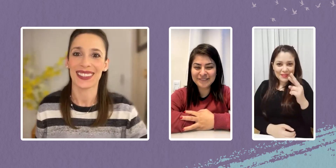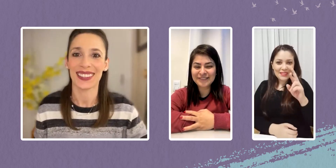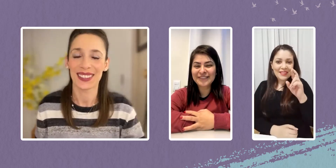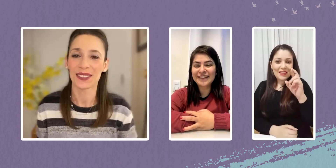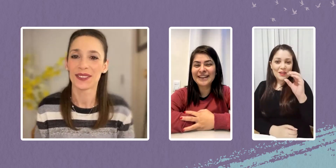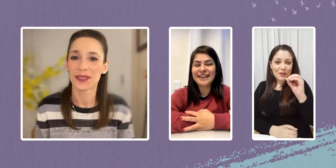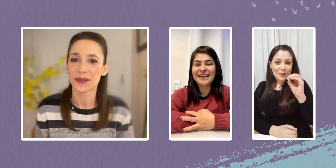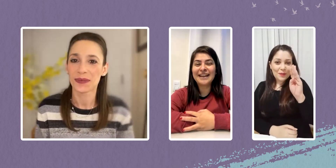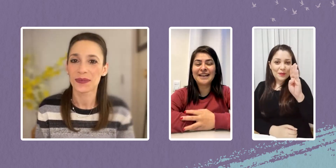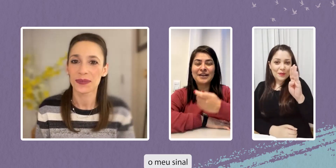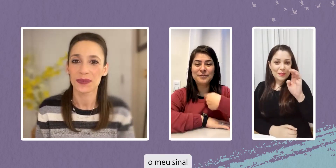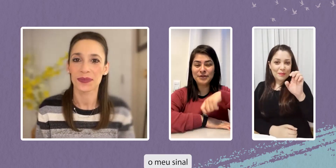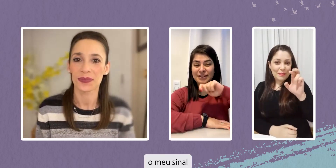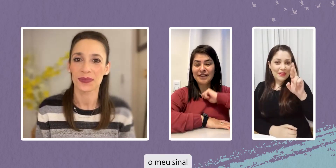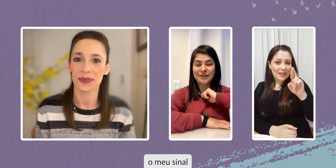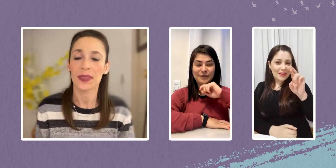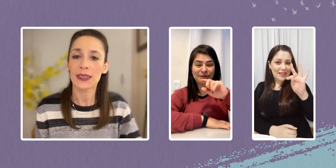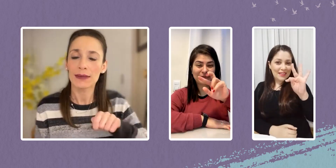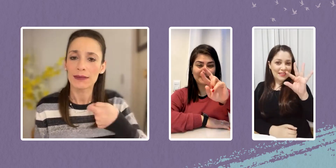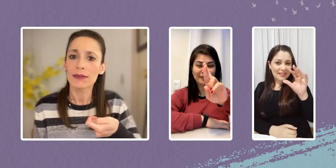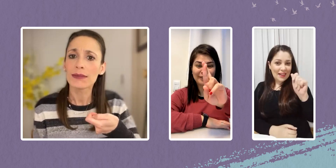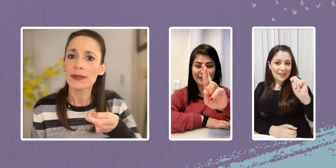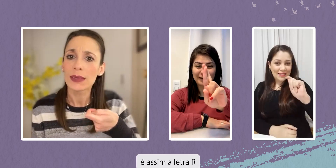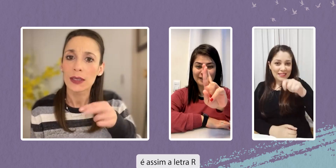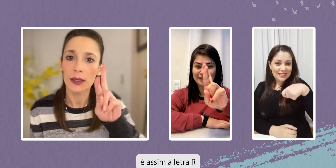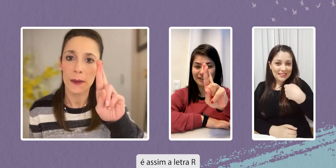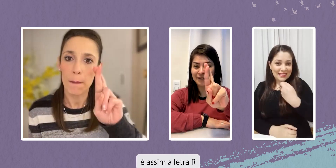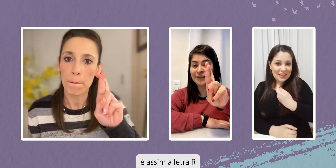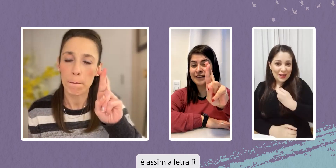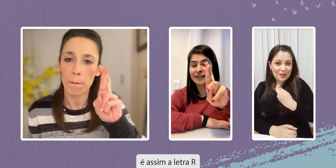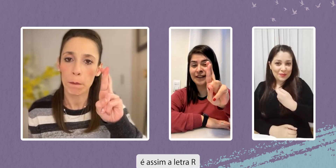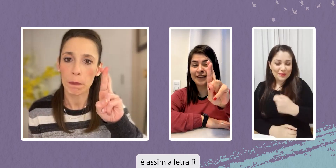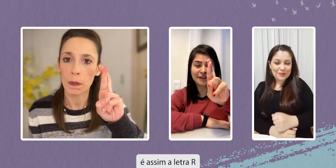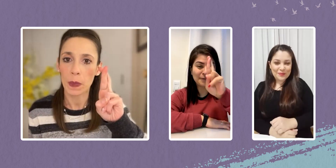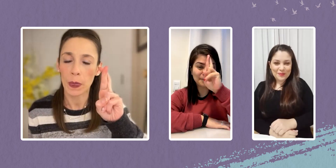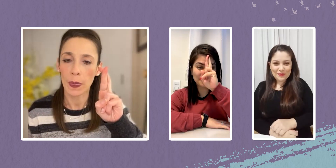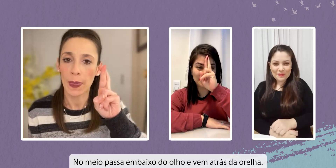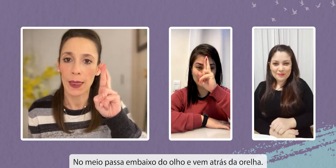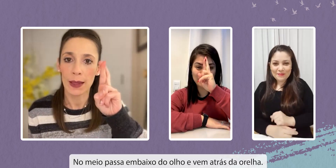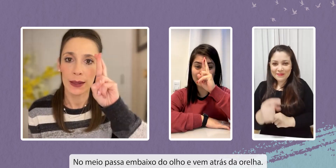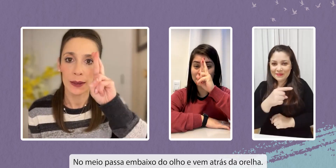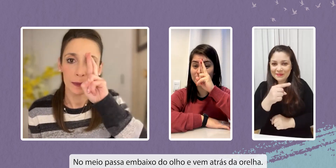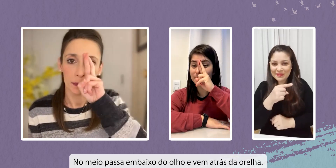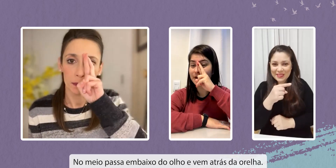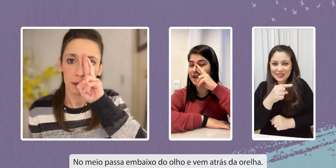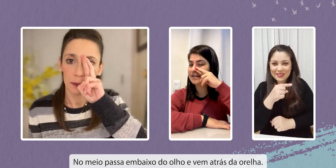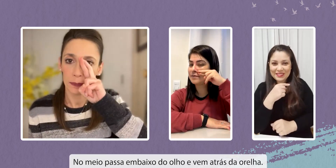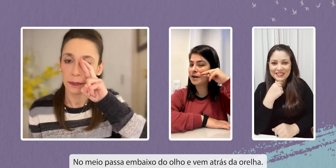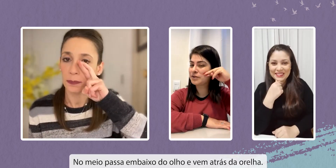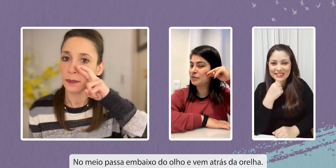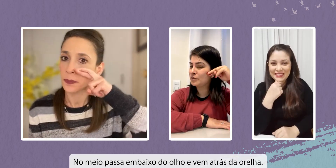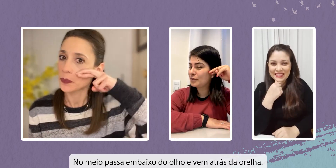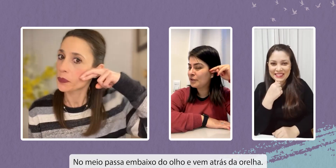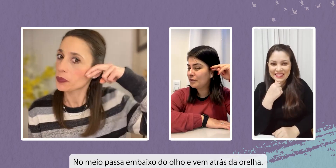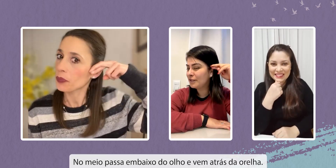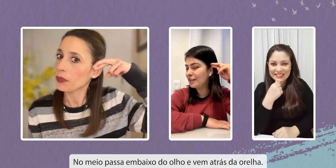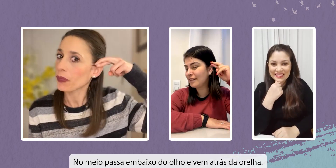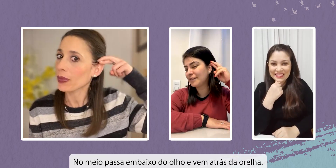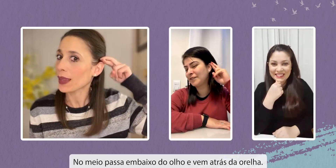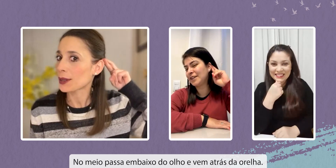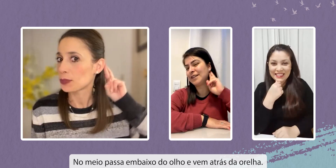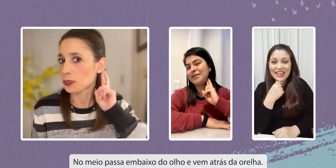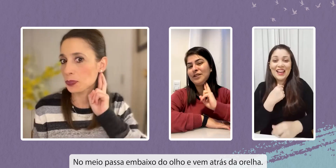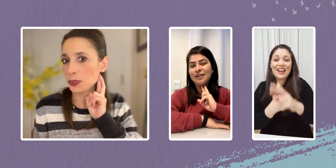Roberta. O meu sinal é assim, a letra R. No meio, passa embaixo do olho